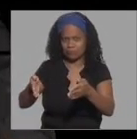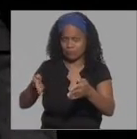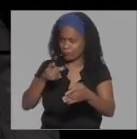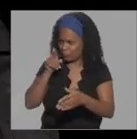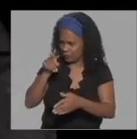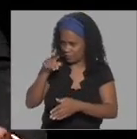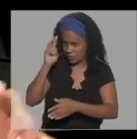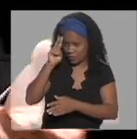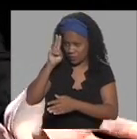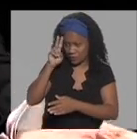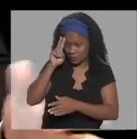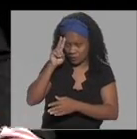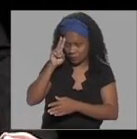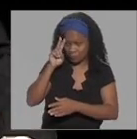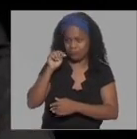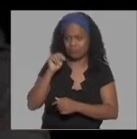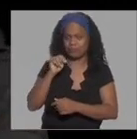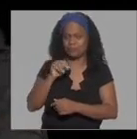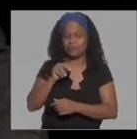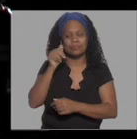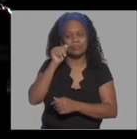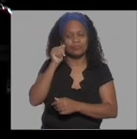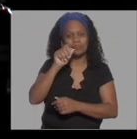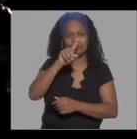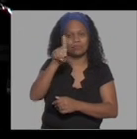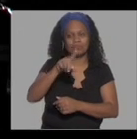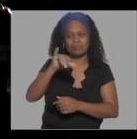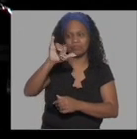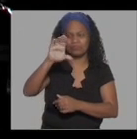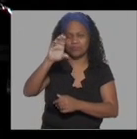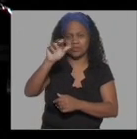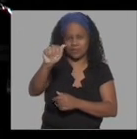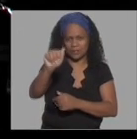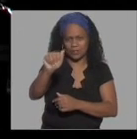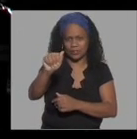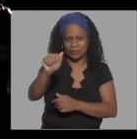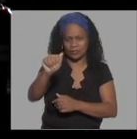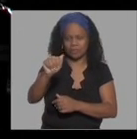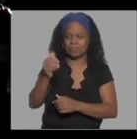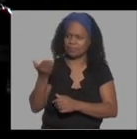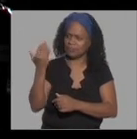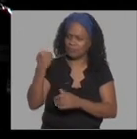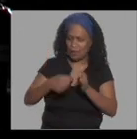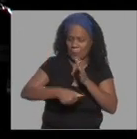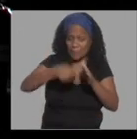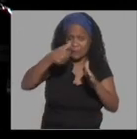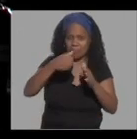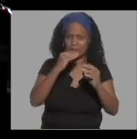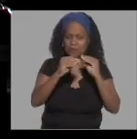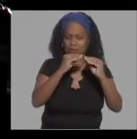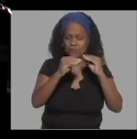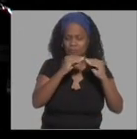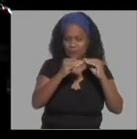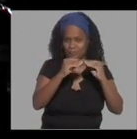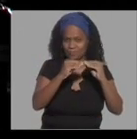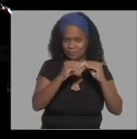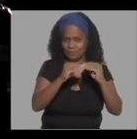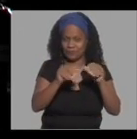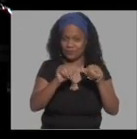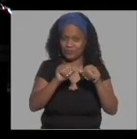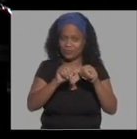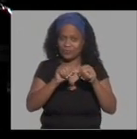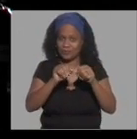você lembra né falou muito bem nas antigas da cidade conversando antes ficando acima da primeira novela e fazem um escravo que era um